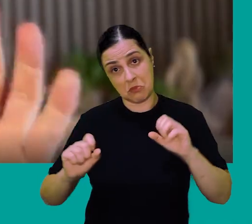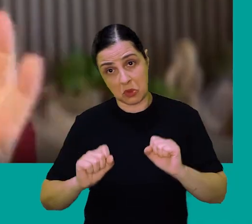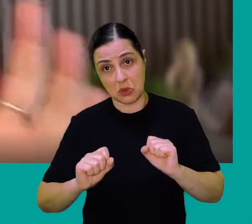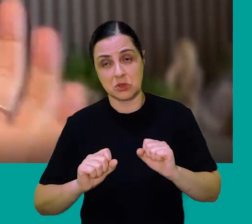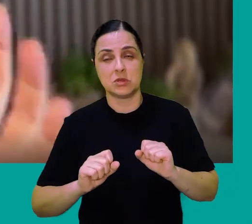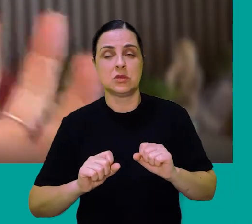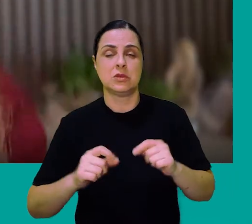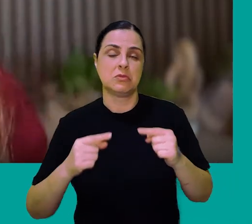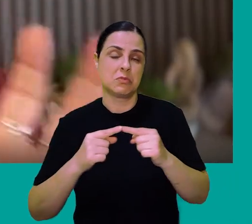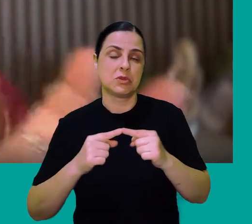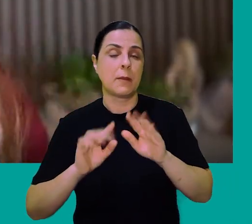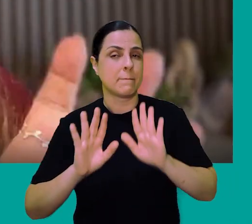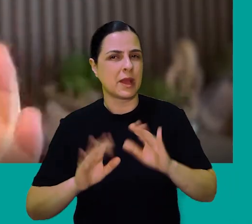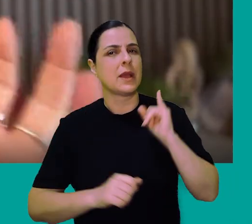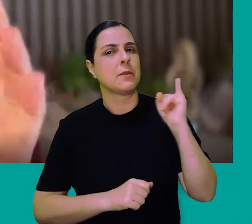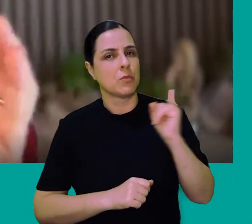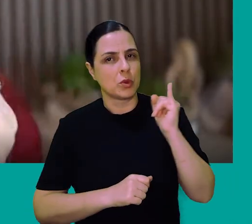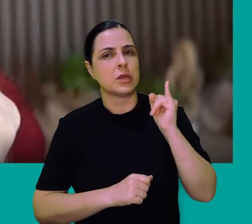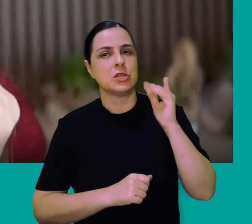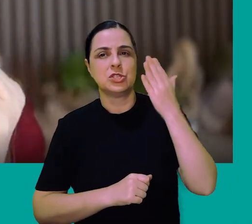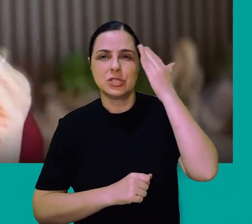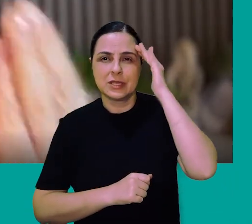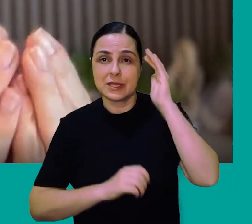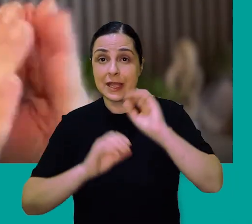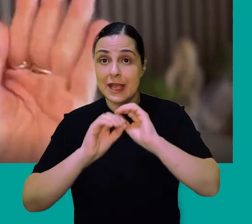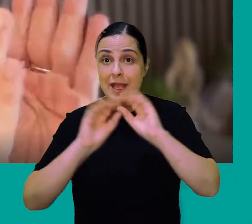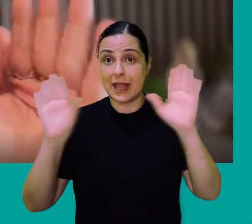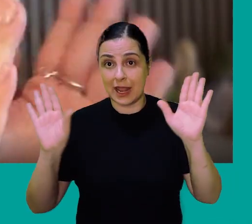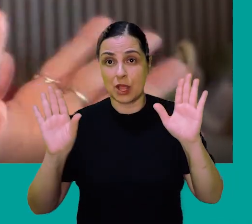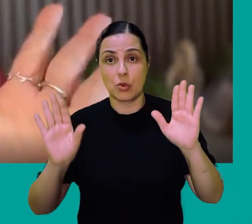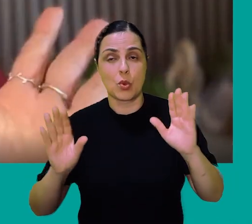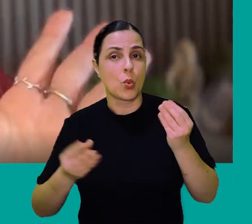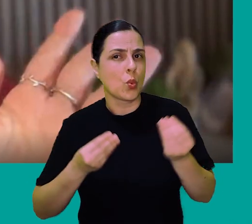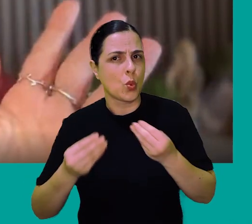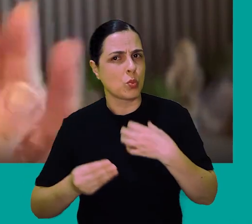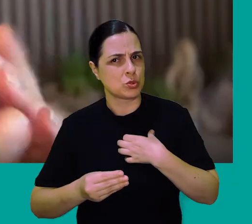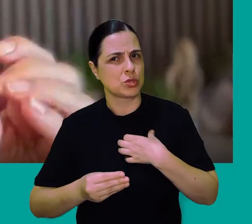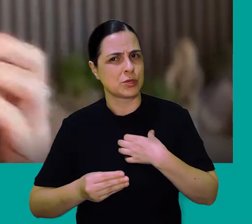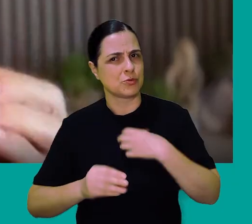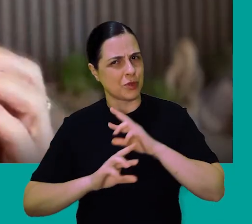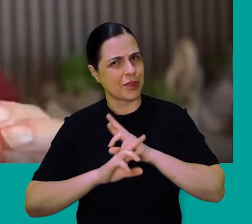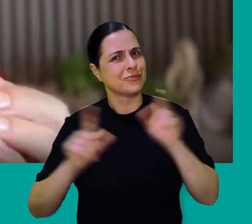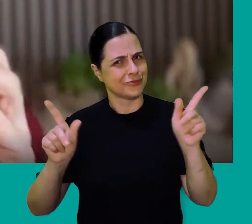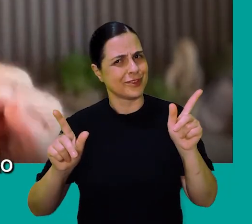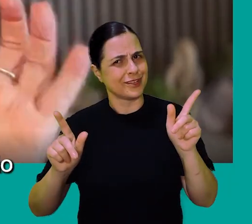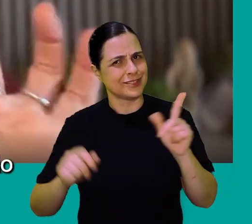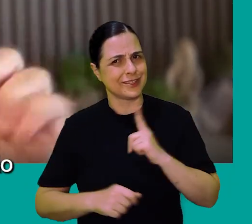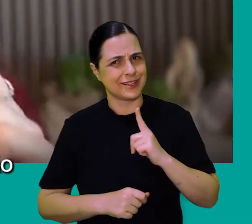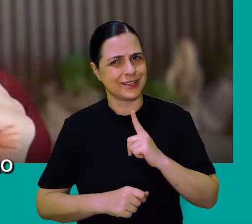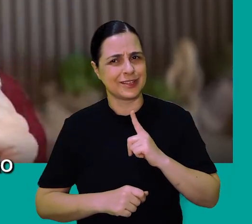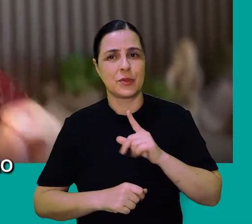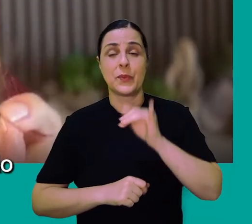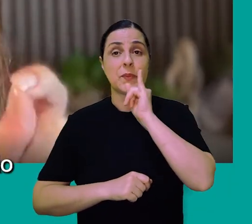Mas é importante, né, entender o fenômeno como diferente, né? Então, assim, ele é